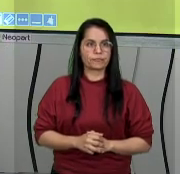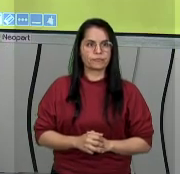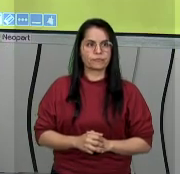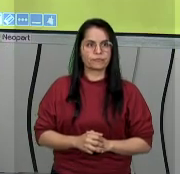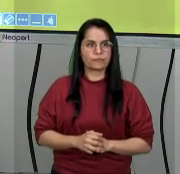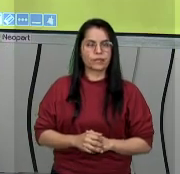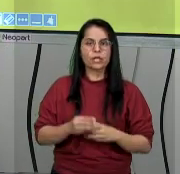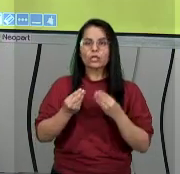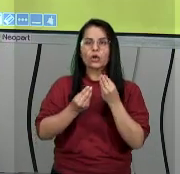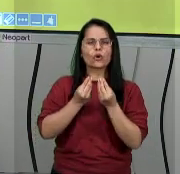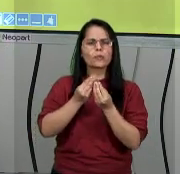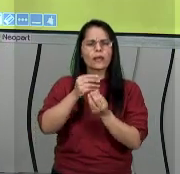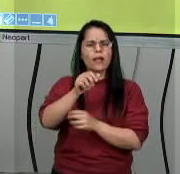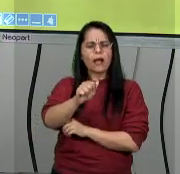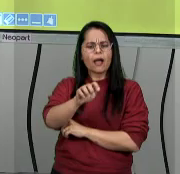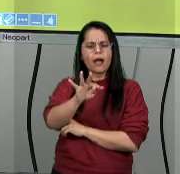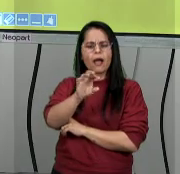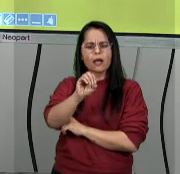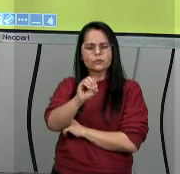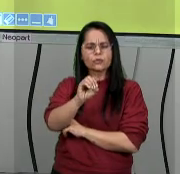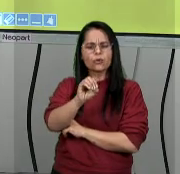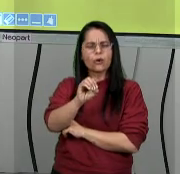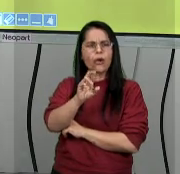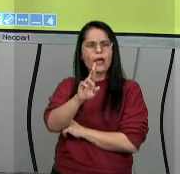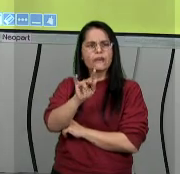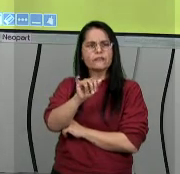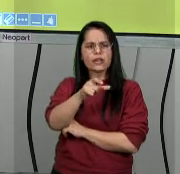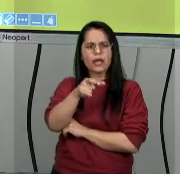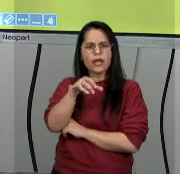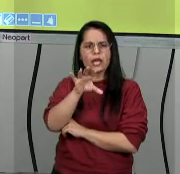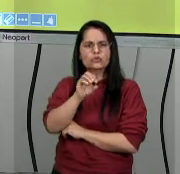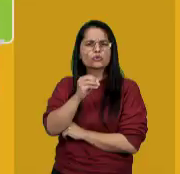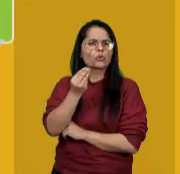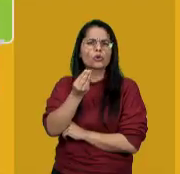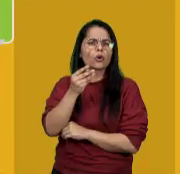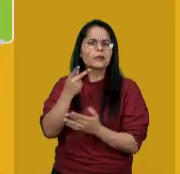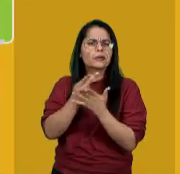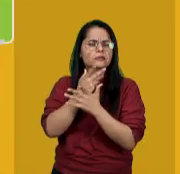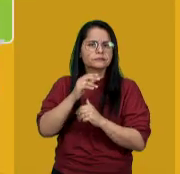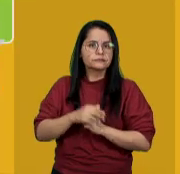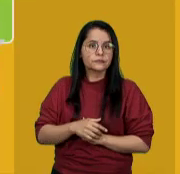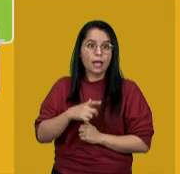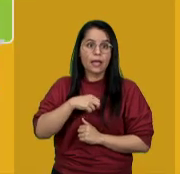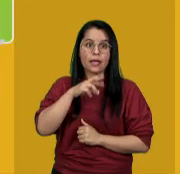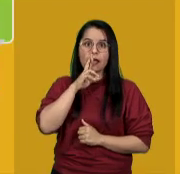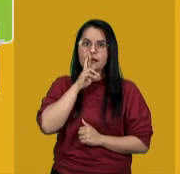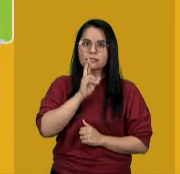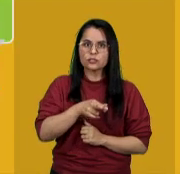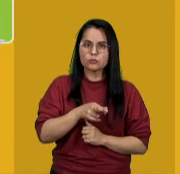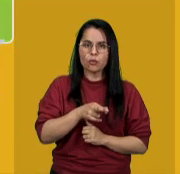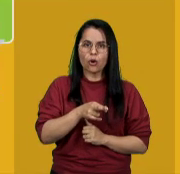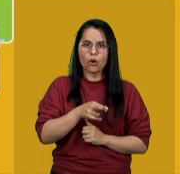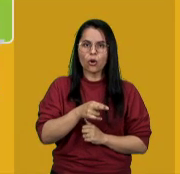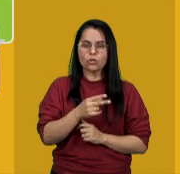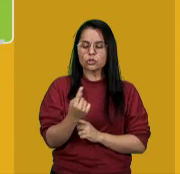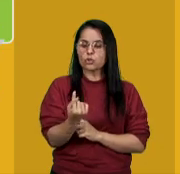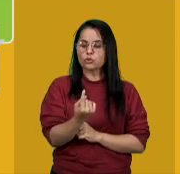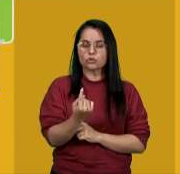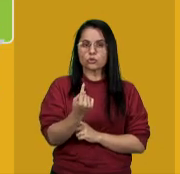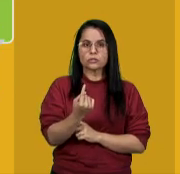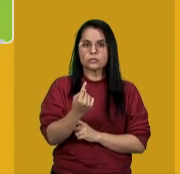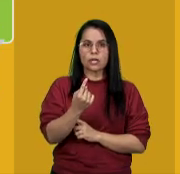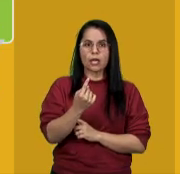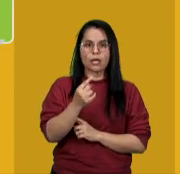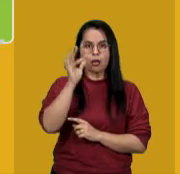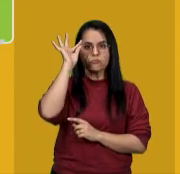Ato reflexo. Os atos reflexos são respostas involuntárias,